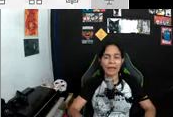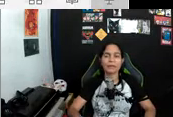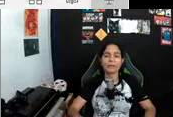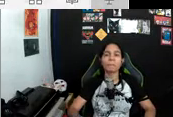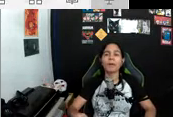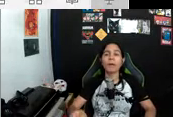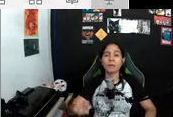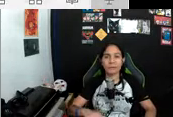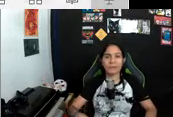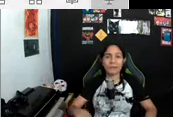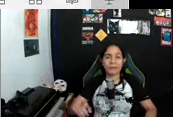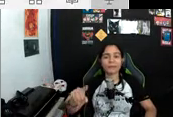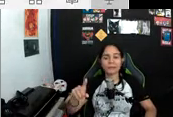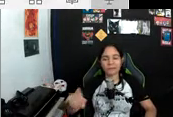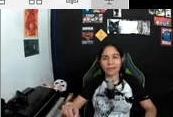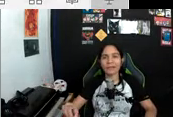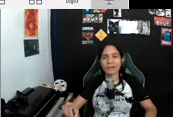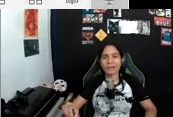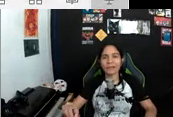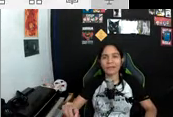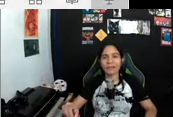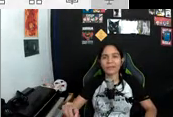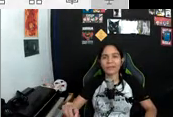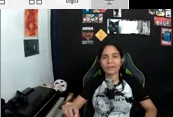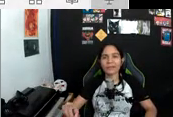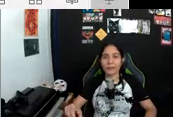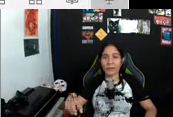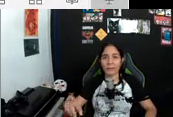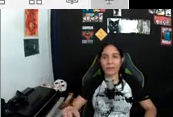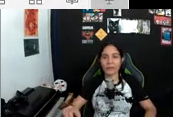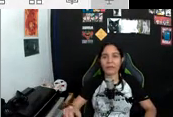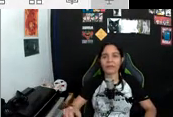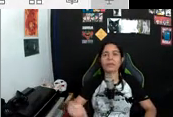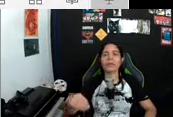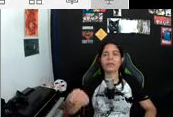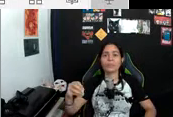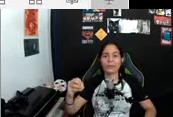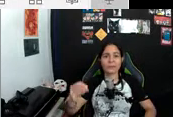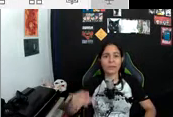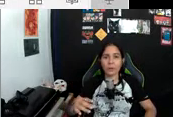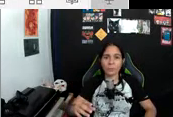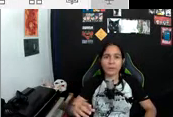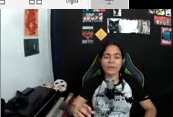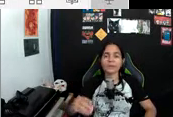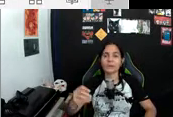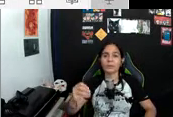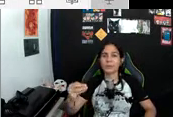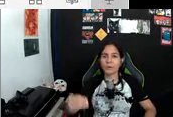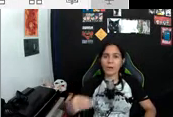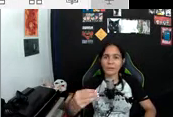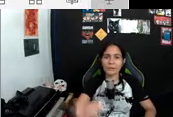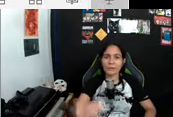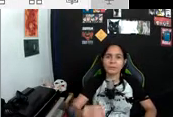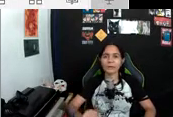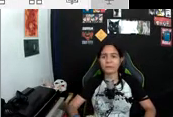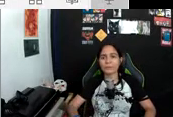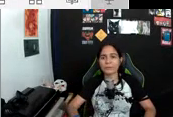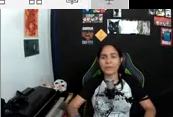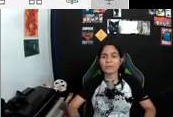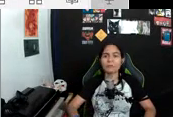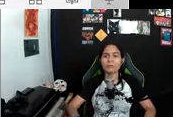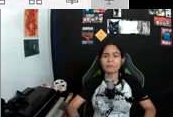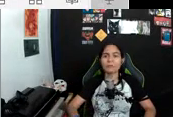aquilo é errado, você lembre-se que você vai responder também, tá? Criminalmente. Mas não só por isso. Coloque-se no